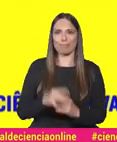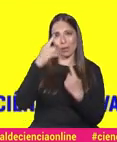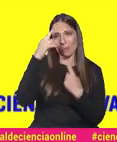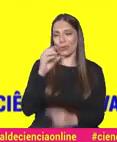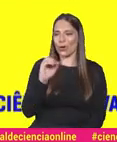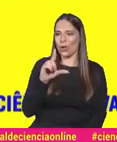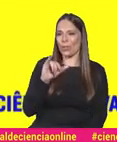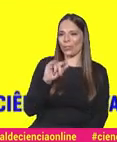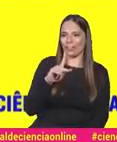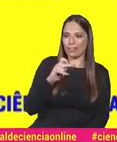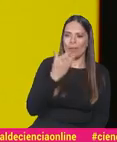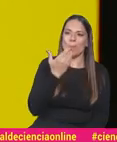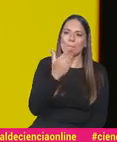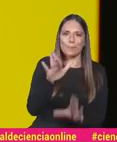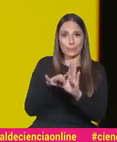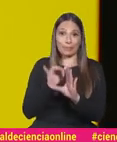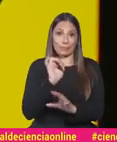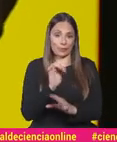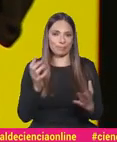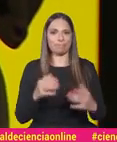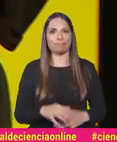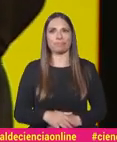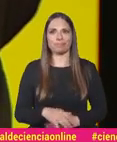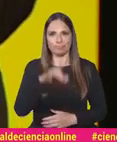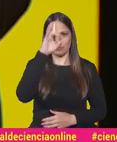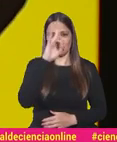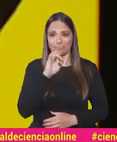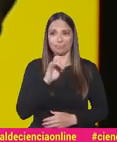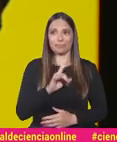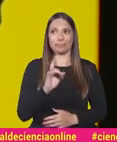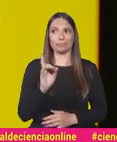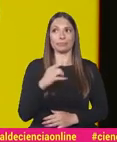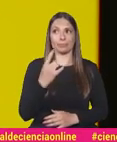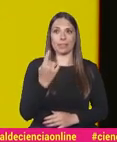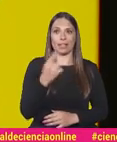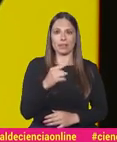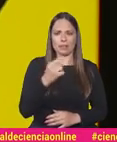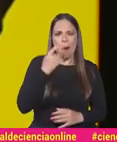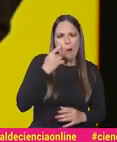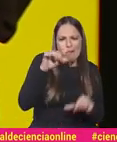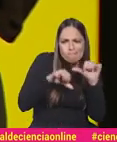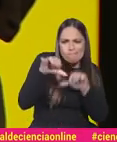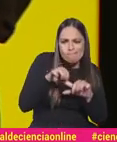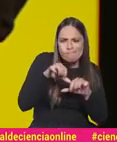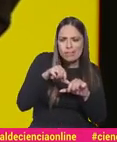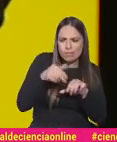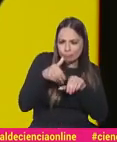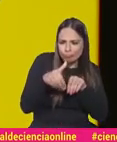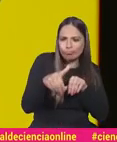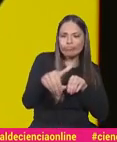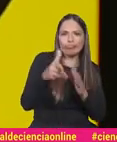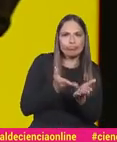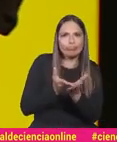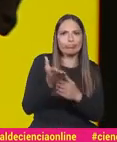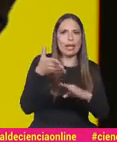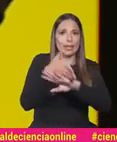muito obrigado. Excelente. Obrigada pela sua participação. Eu lembro que vamos ter várias experiências ao longo deste Festival de Ciência, em